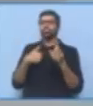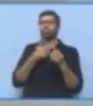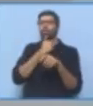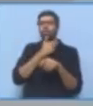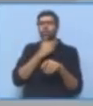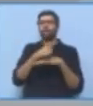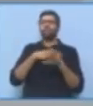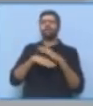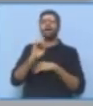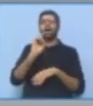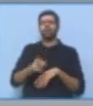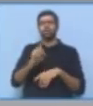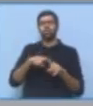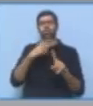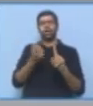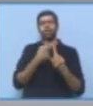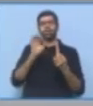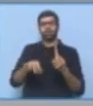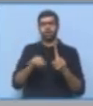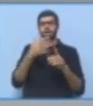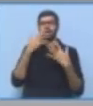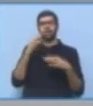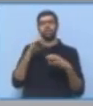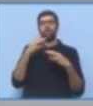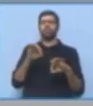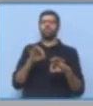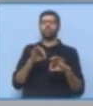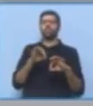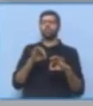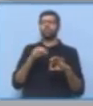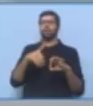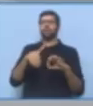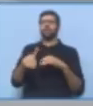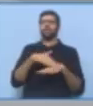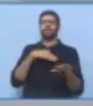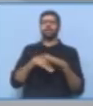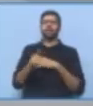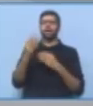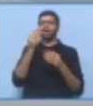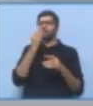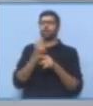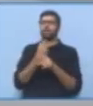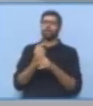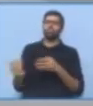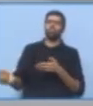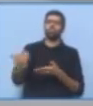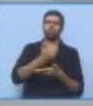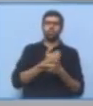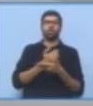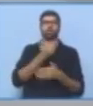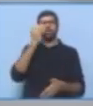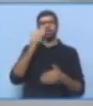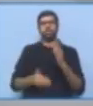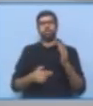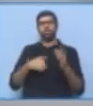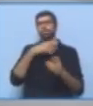pode fazer, e no final do ano, muito naturalmente, vamos fazer uma recolha de alimentos. E de repente,